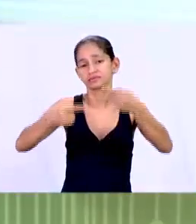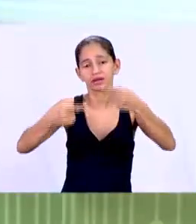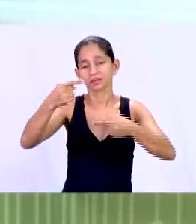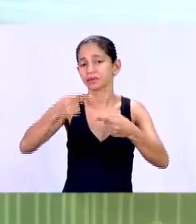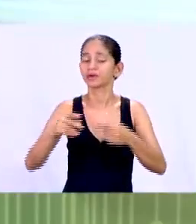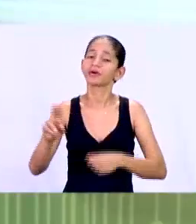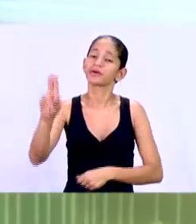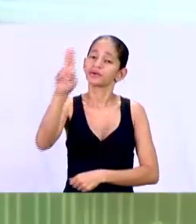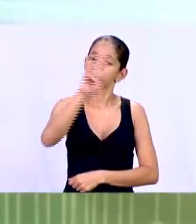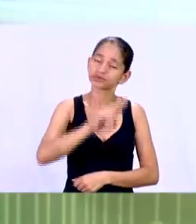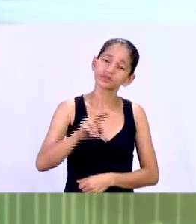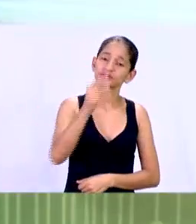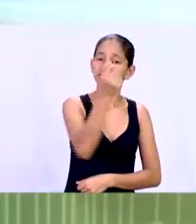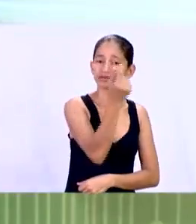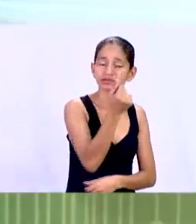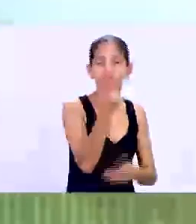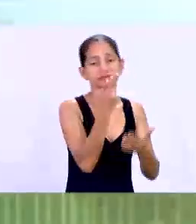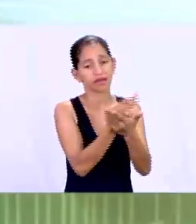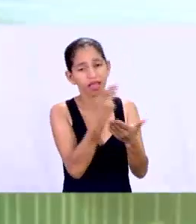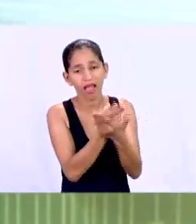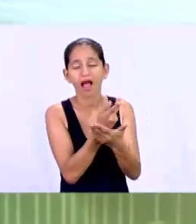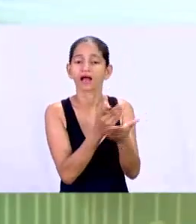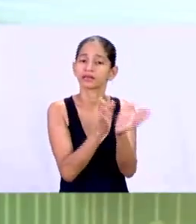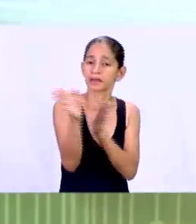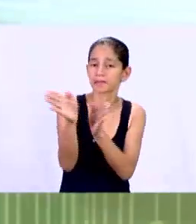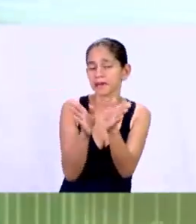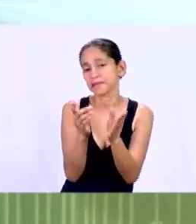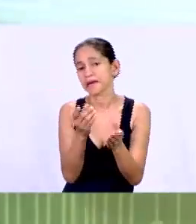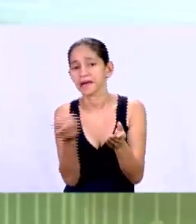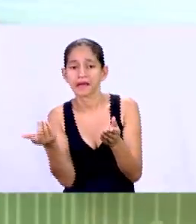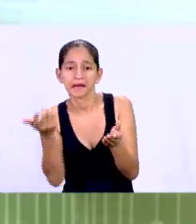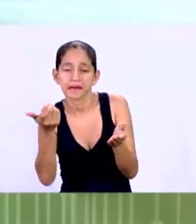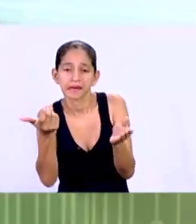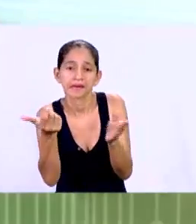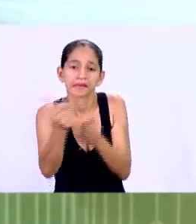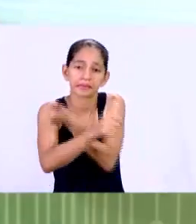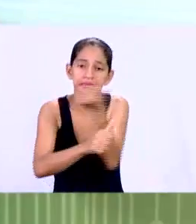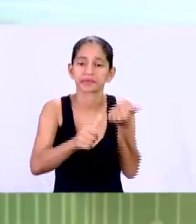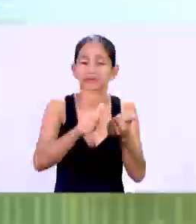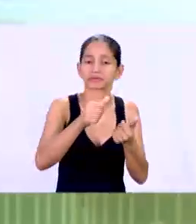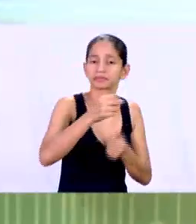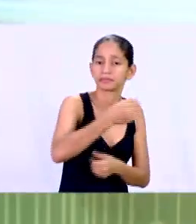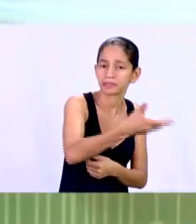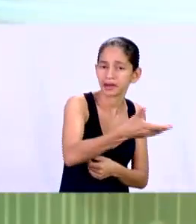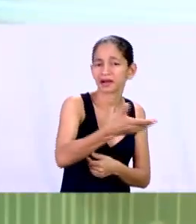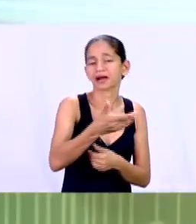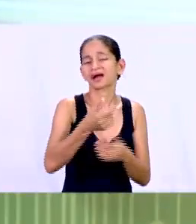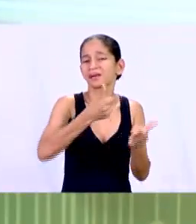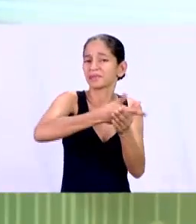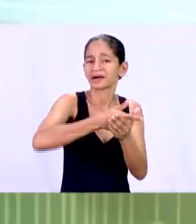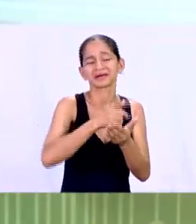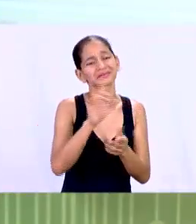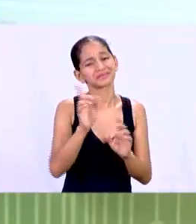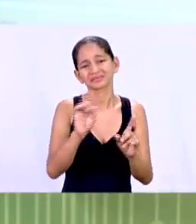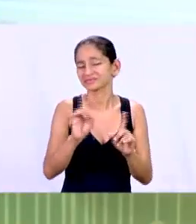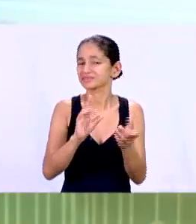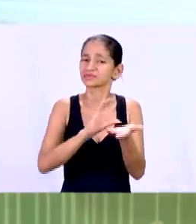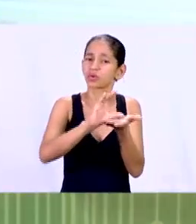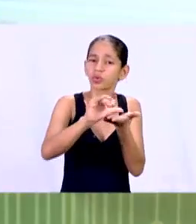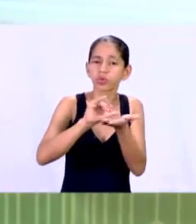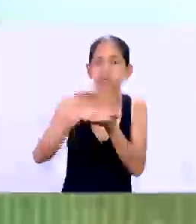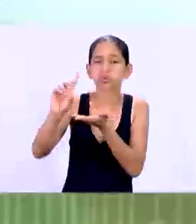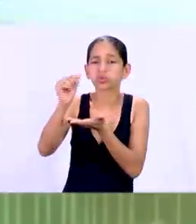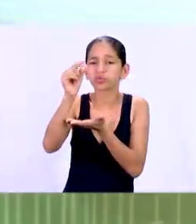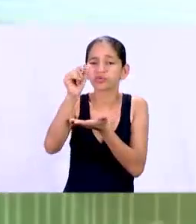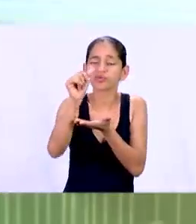mau uso do dinheiro público, o não atendimento às necessidades sociais. Então, o sujeito